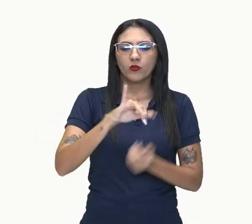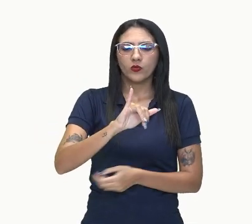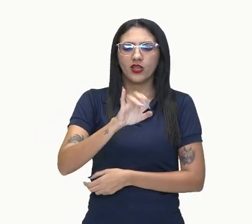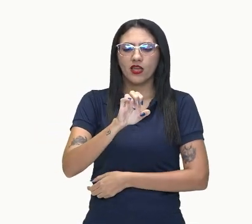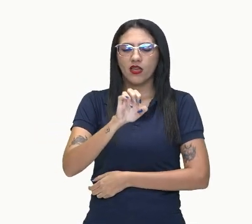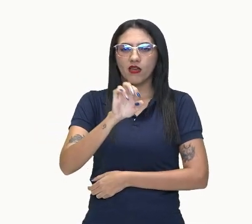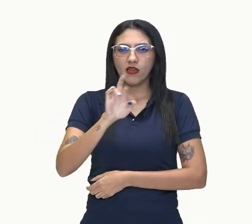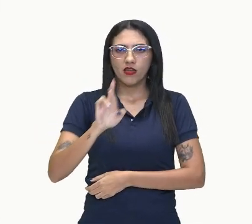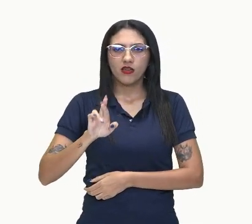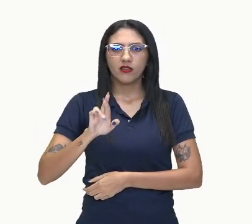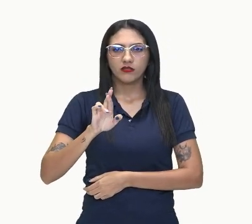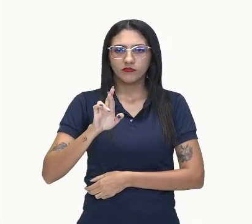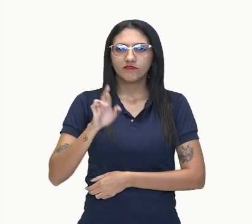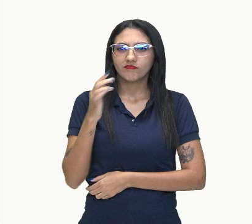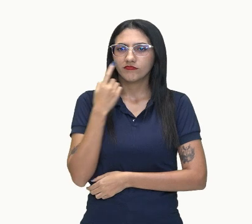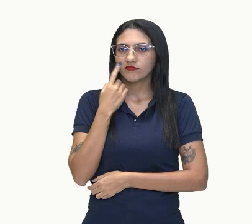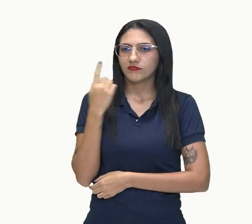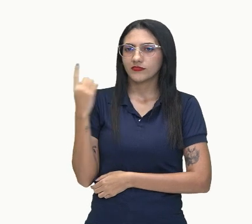IER,